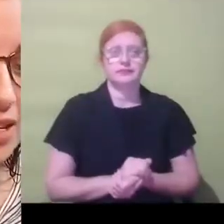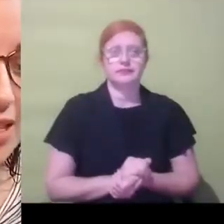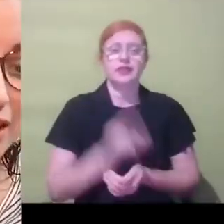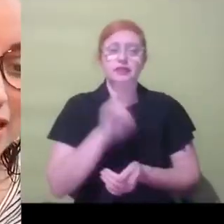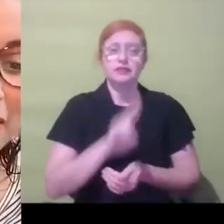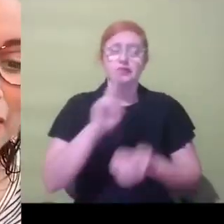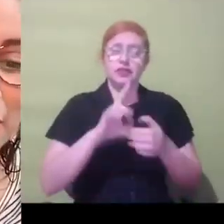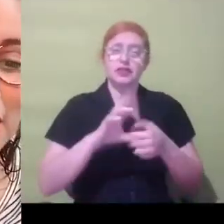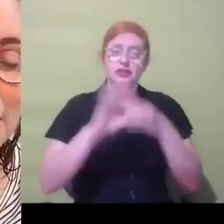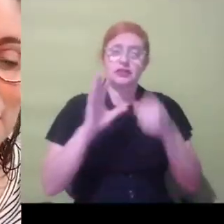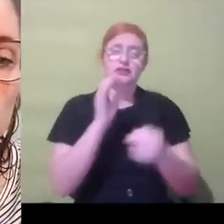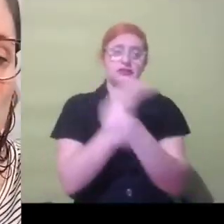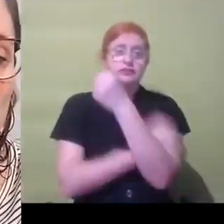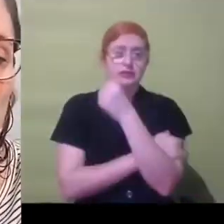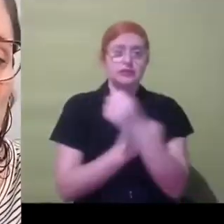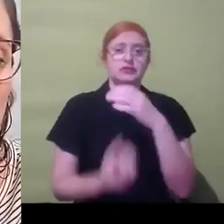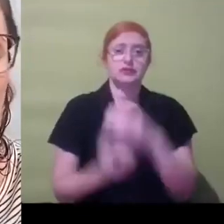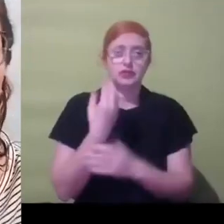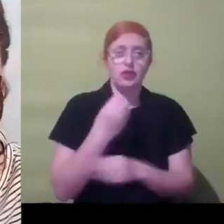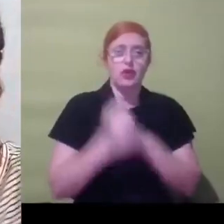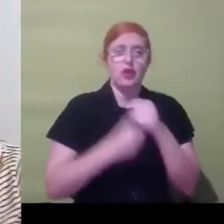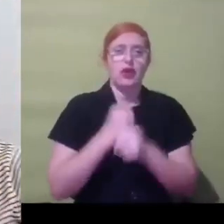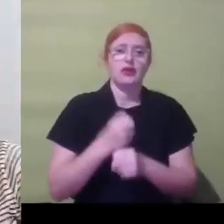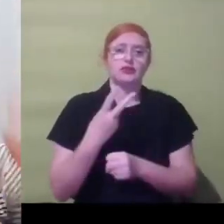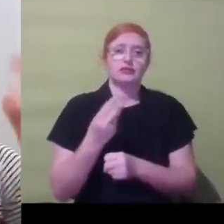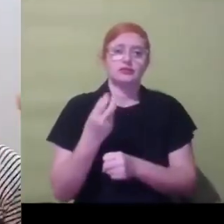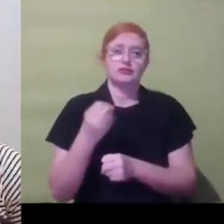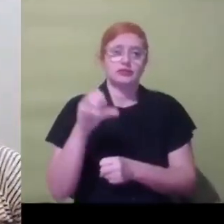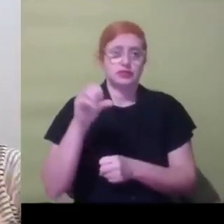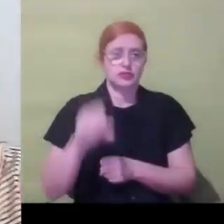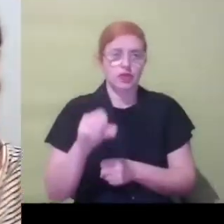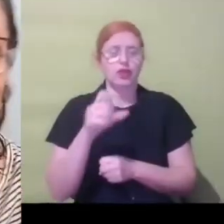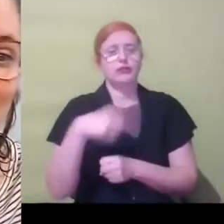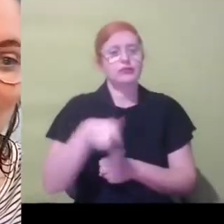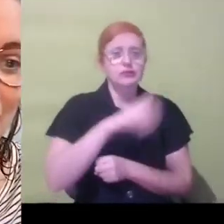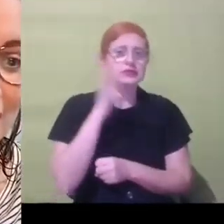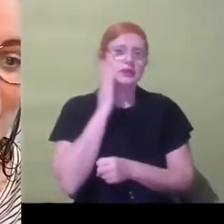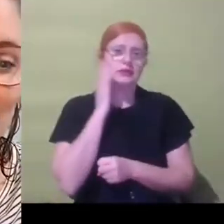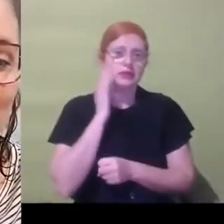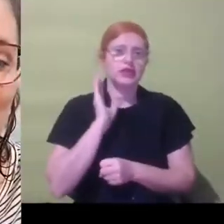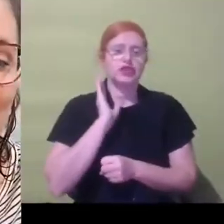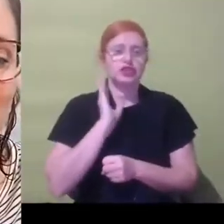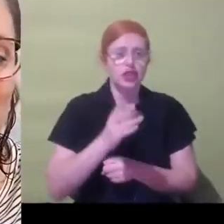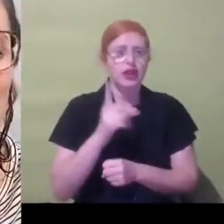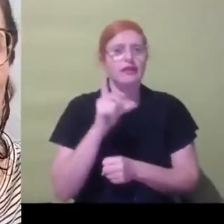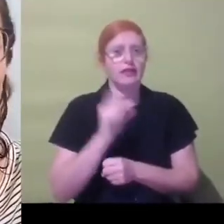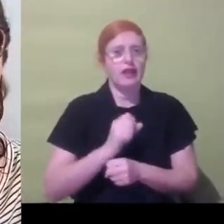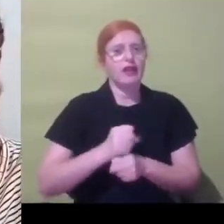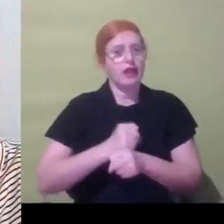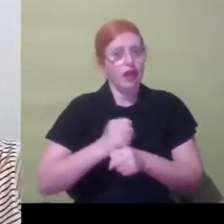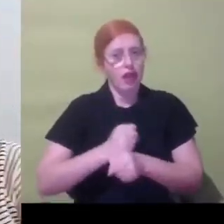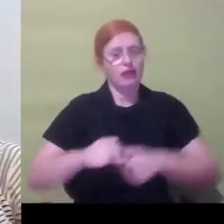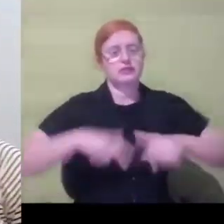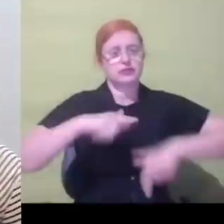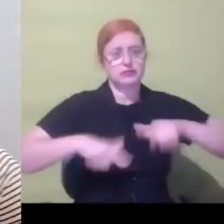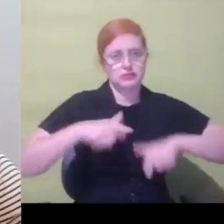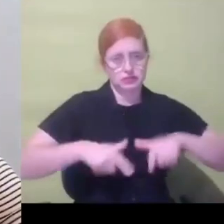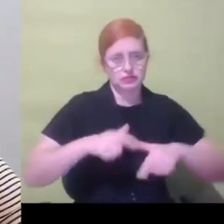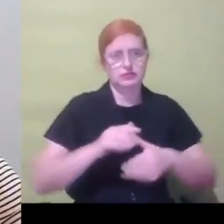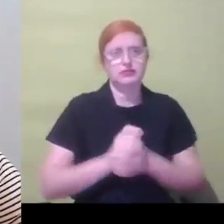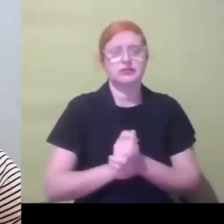Bom, a Universidade Livre Feminista surgiu em 2009, para vocês saberem, a gente está aí há 10 anos na